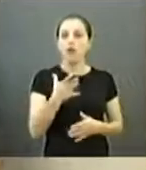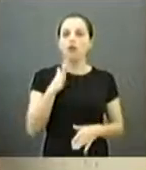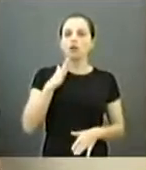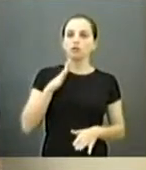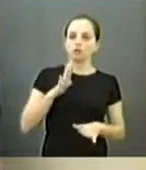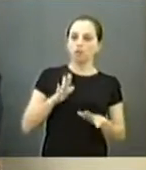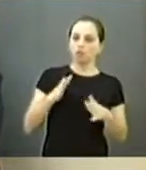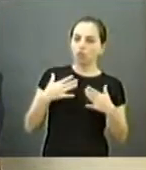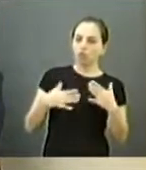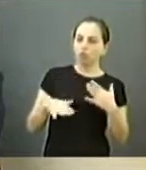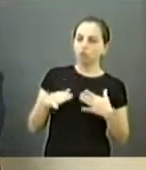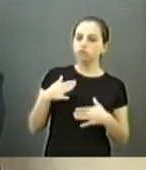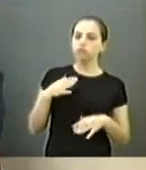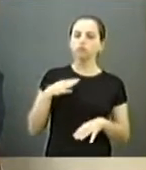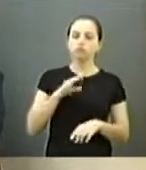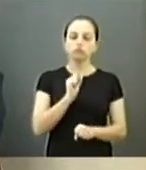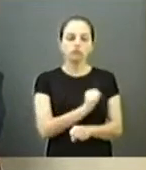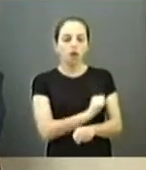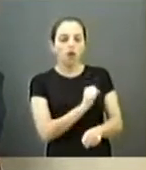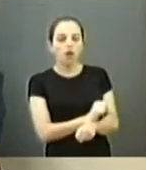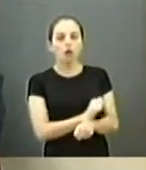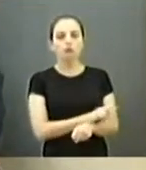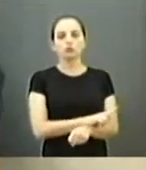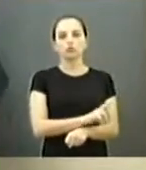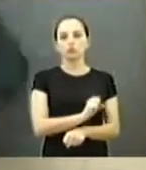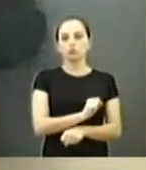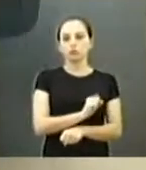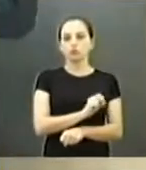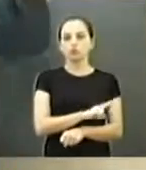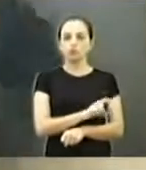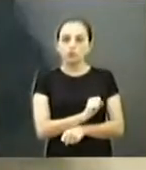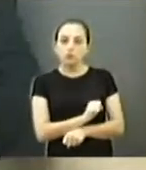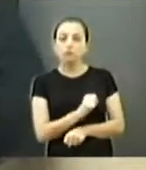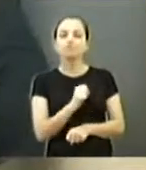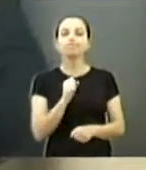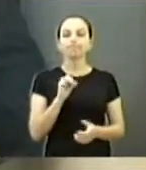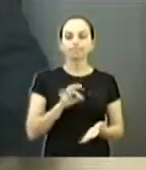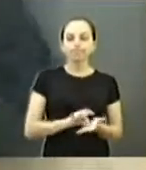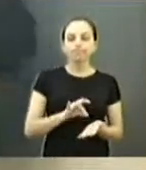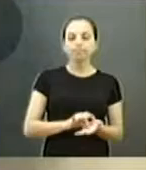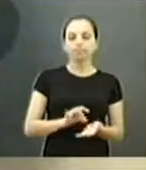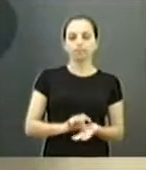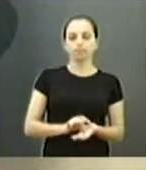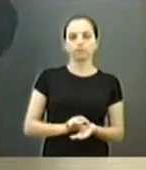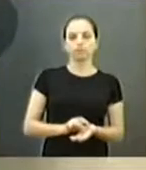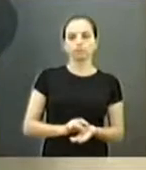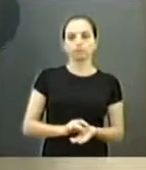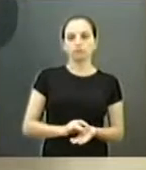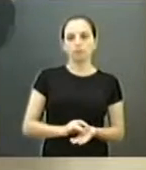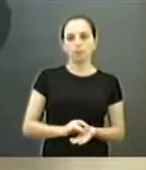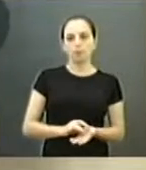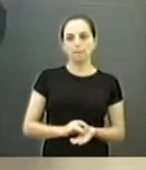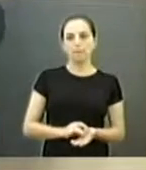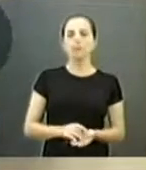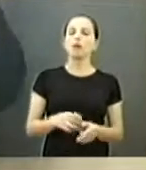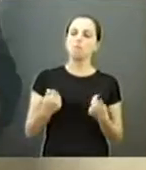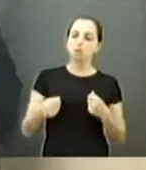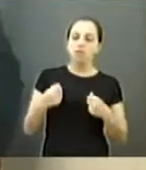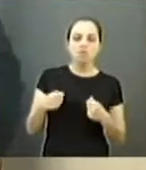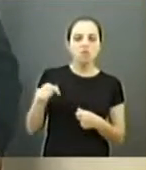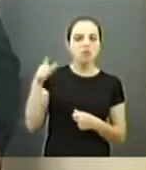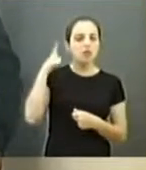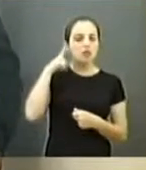sim. A sua sobrevida. Quem não ouve, tem um aparelho